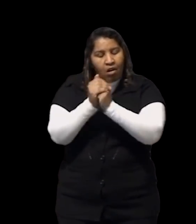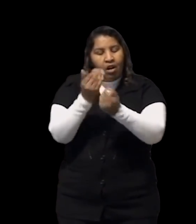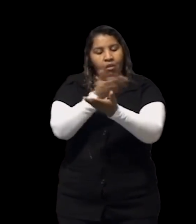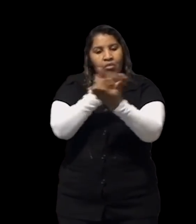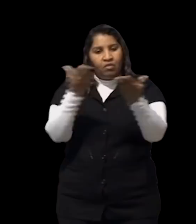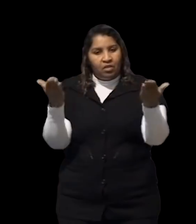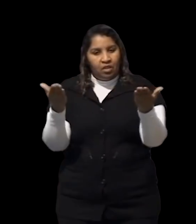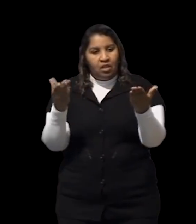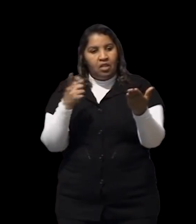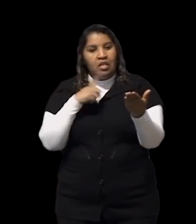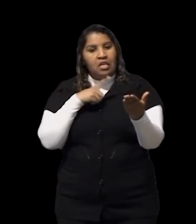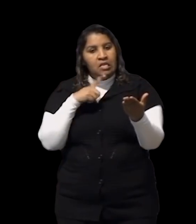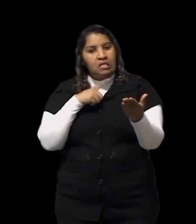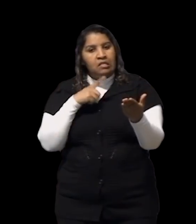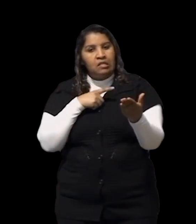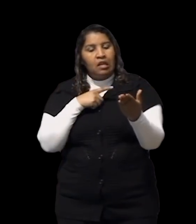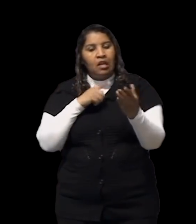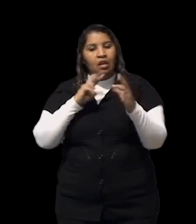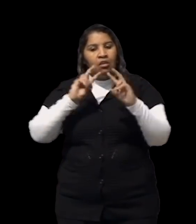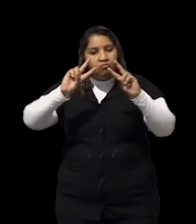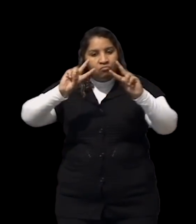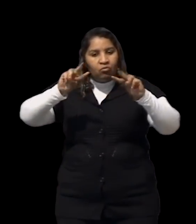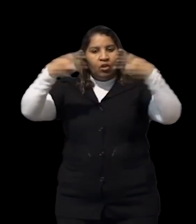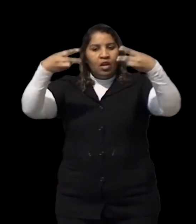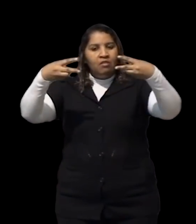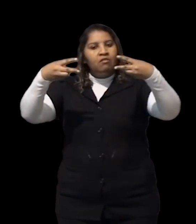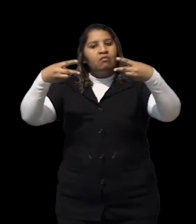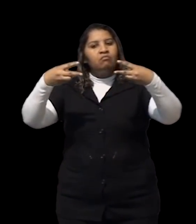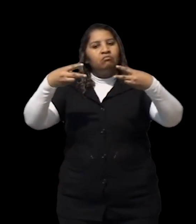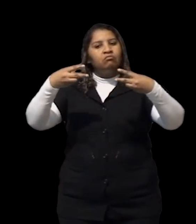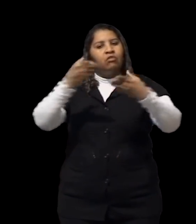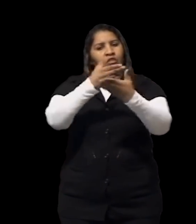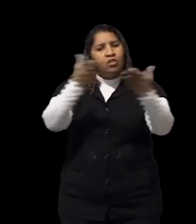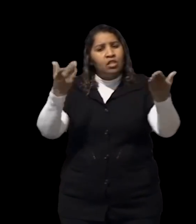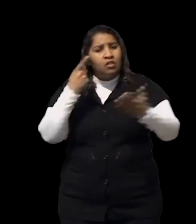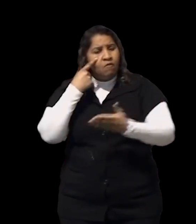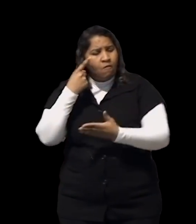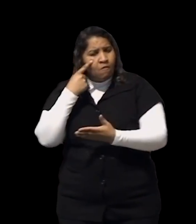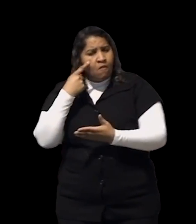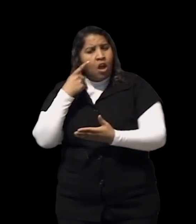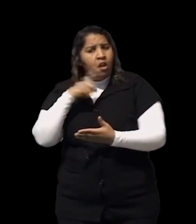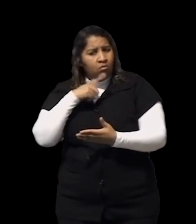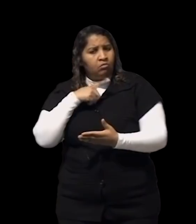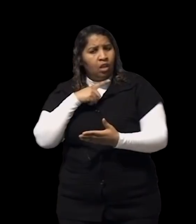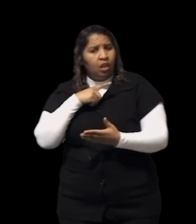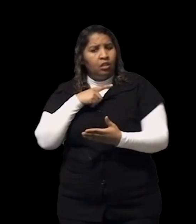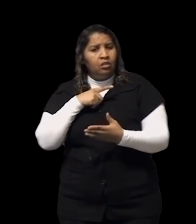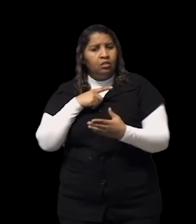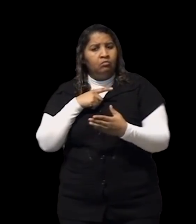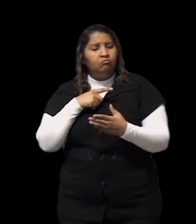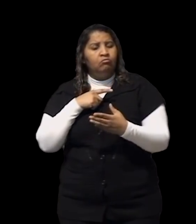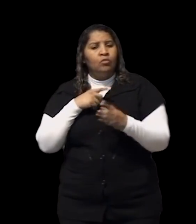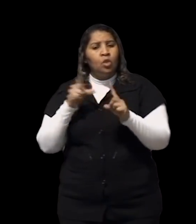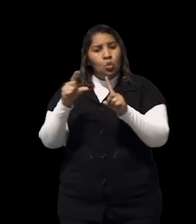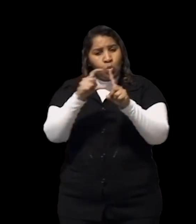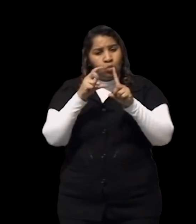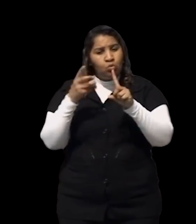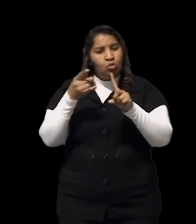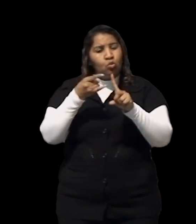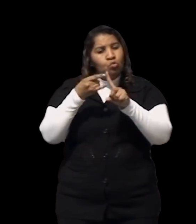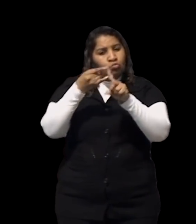receber um link aqui pelo chat um link do zoom e você vai clicar nesse link se você não tivesse aplicativo